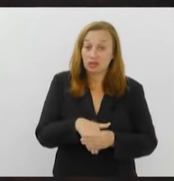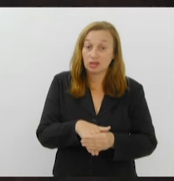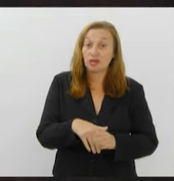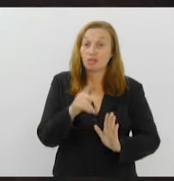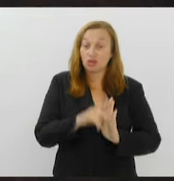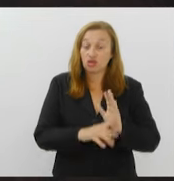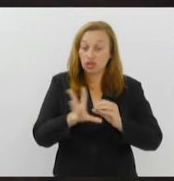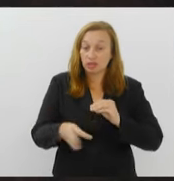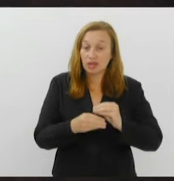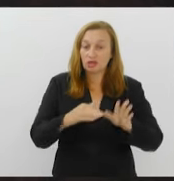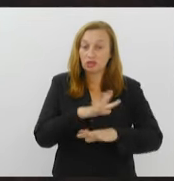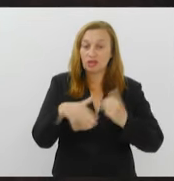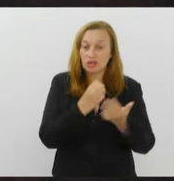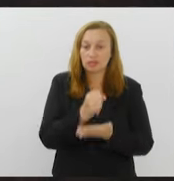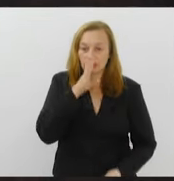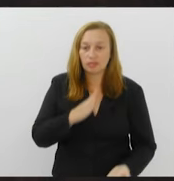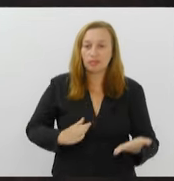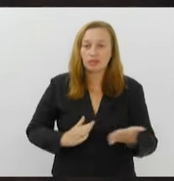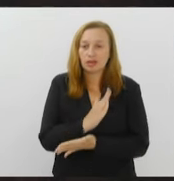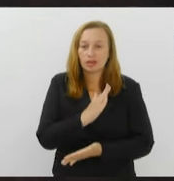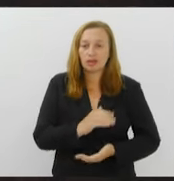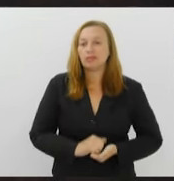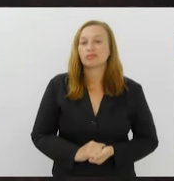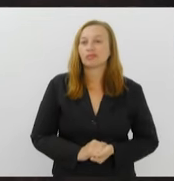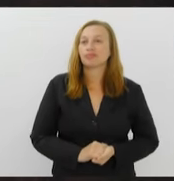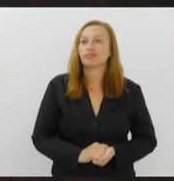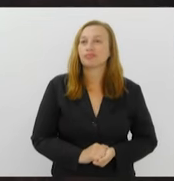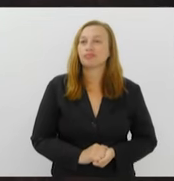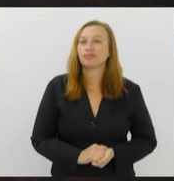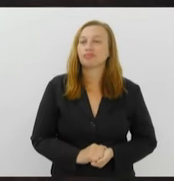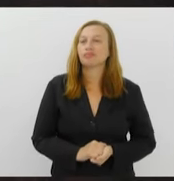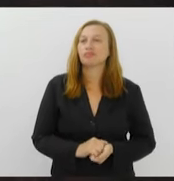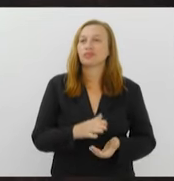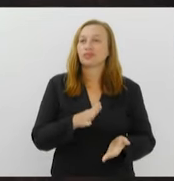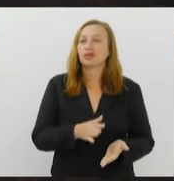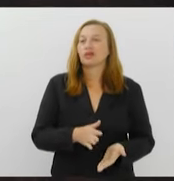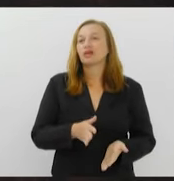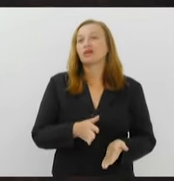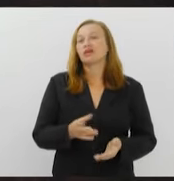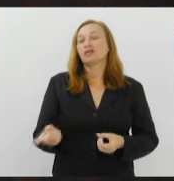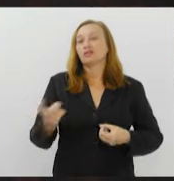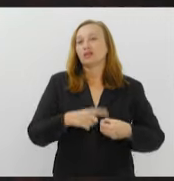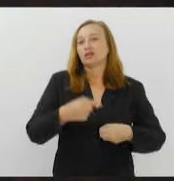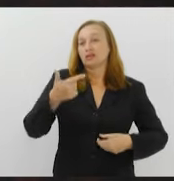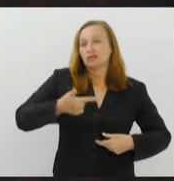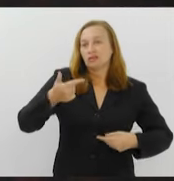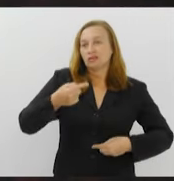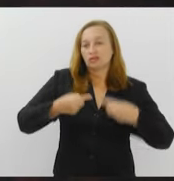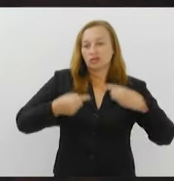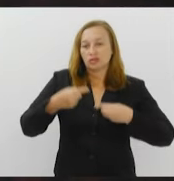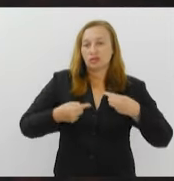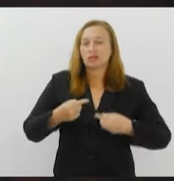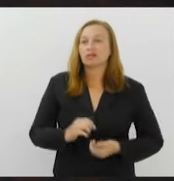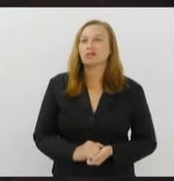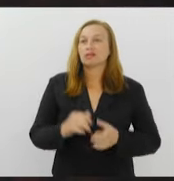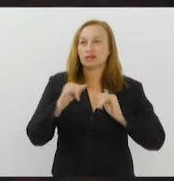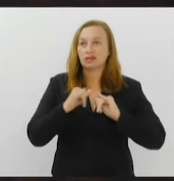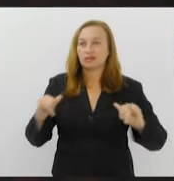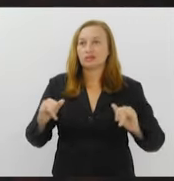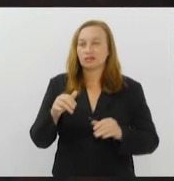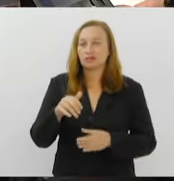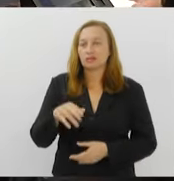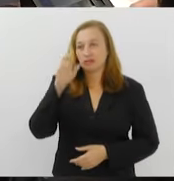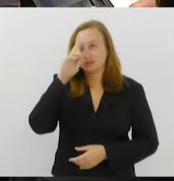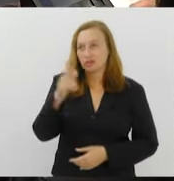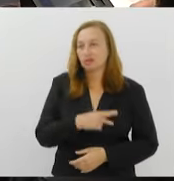projeto assim emendado. Os senhores que aprovam, permaneçam como estão. Aprovado. Vai a redação do vencido para a segunda discussão. Para a declaração, presidente. Por